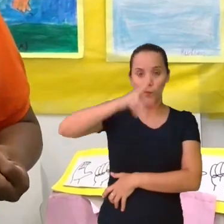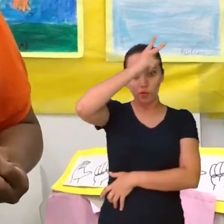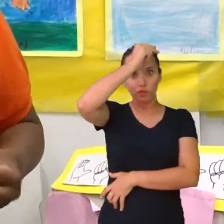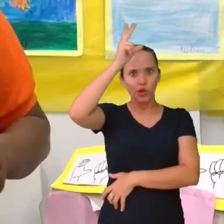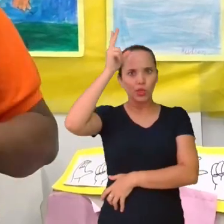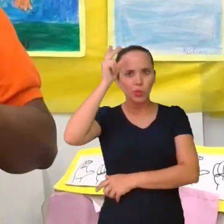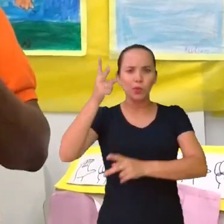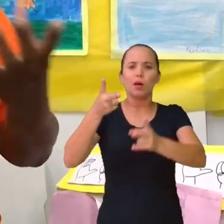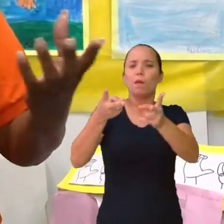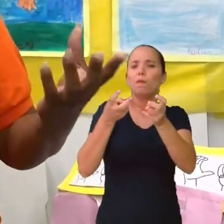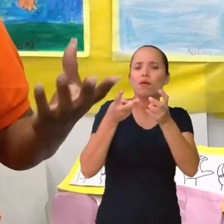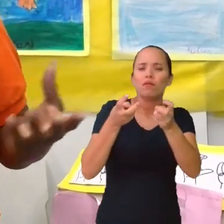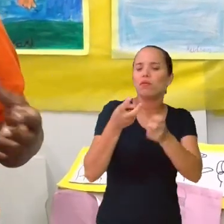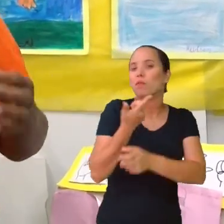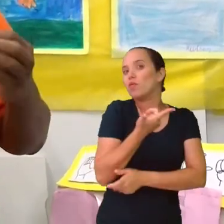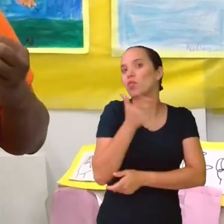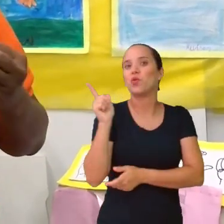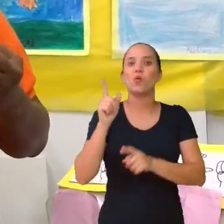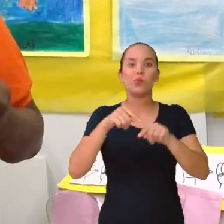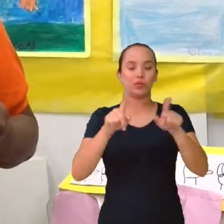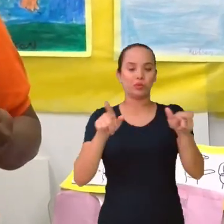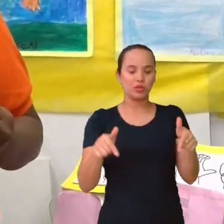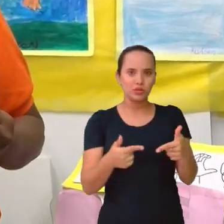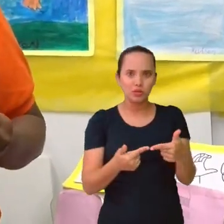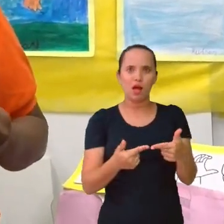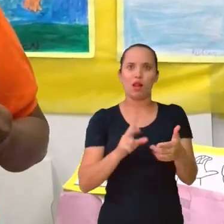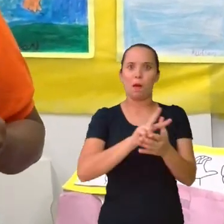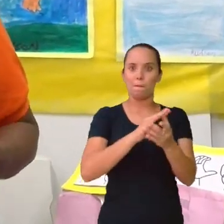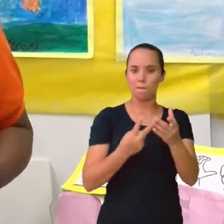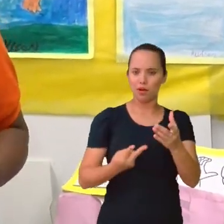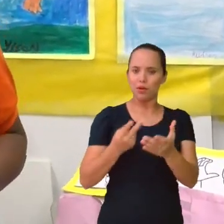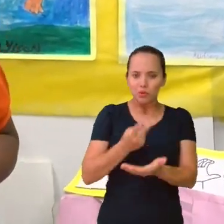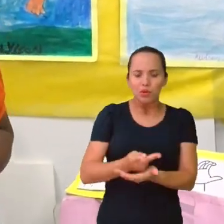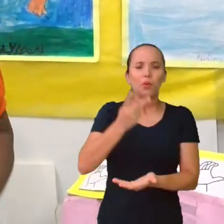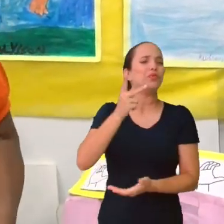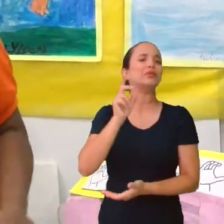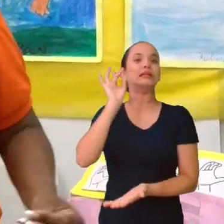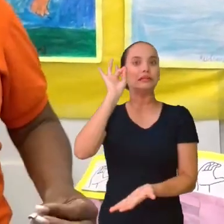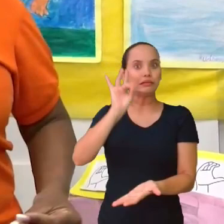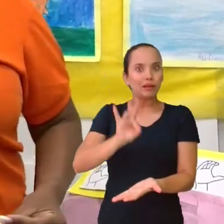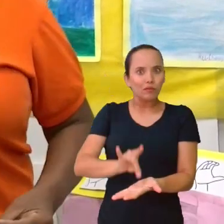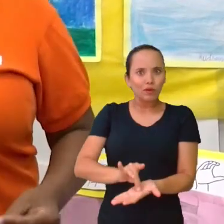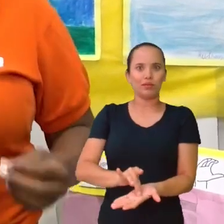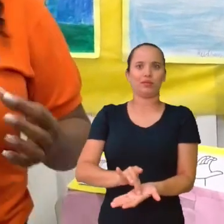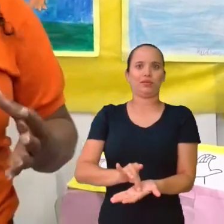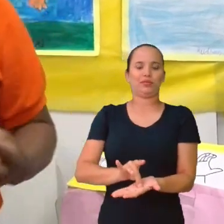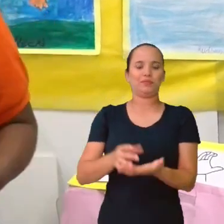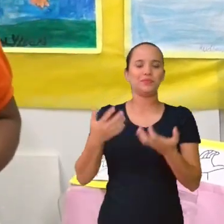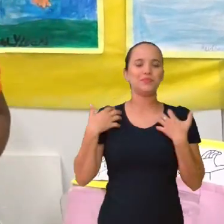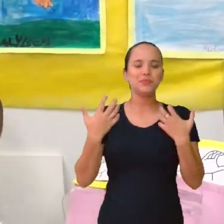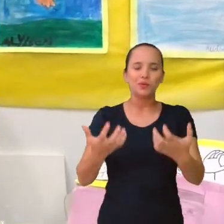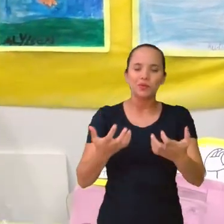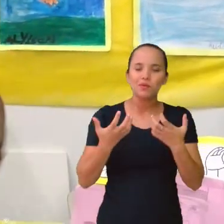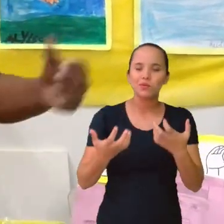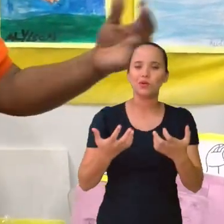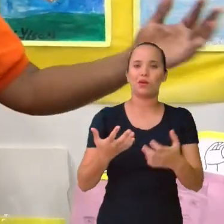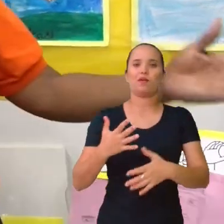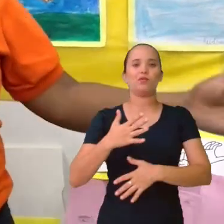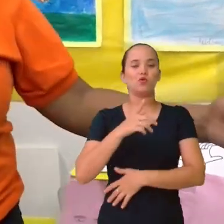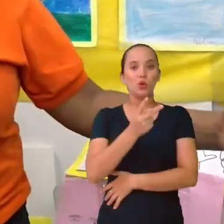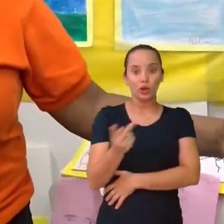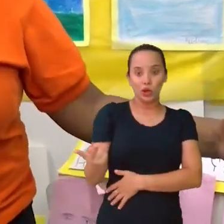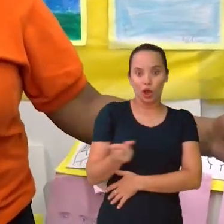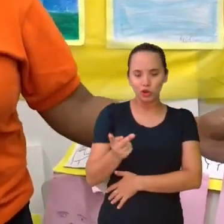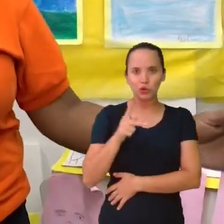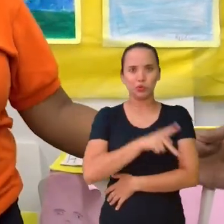outros professores, das outras salas bilíngues que acontecem de verdade. Então, eu gostaria que essas duas